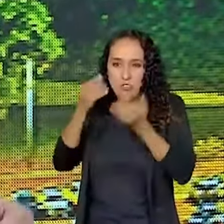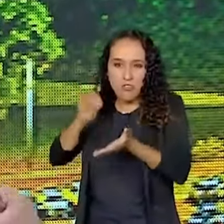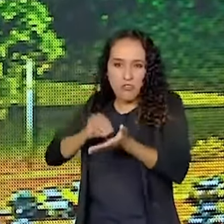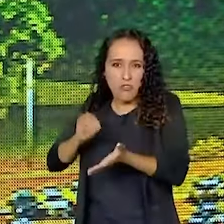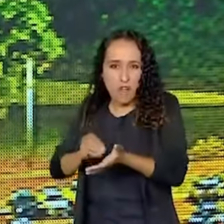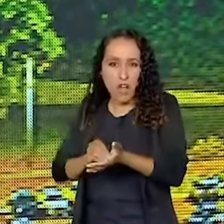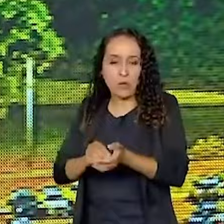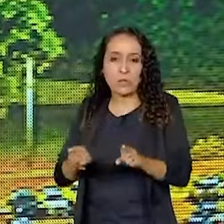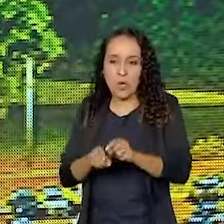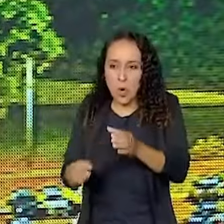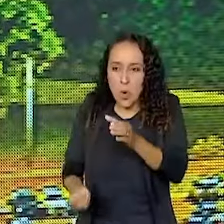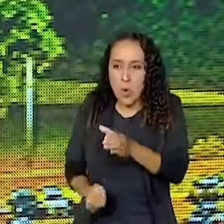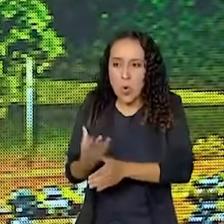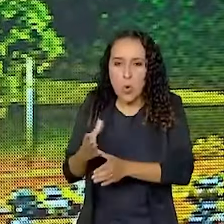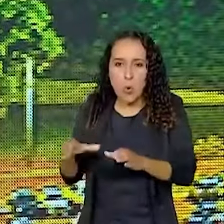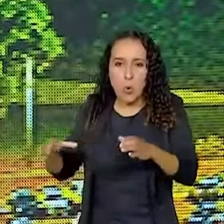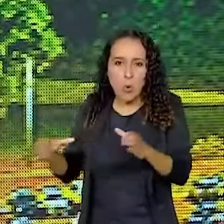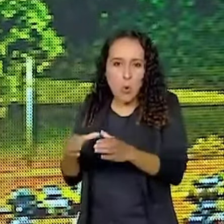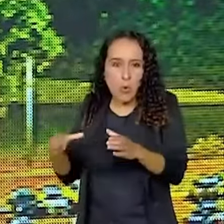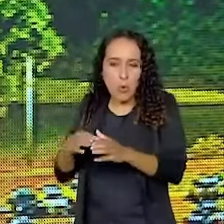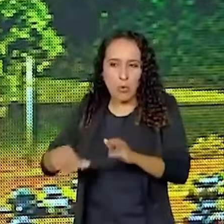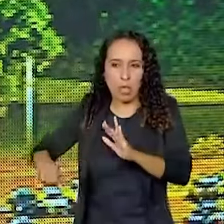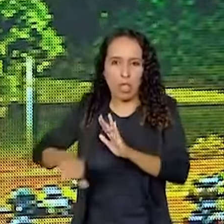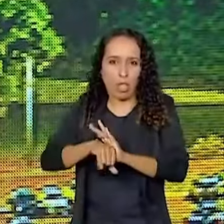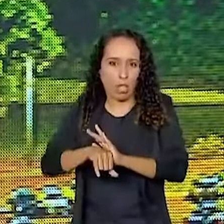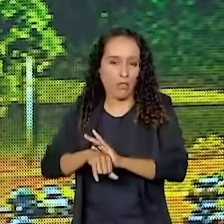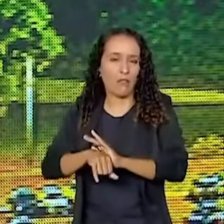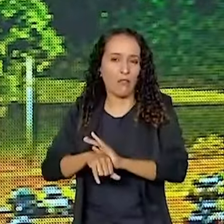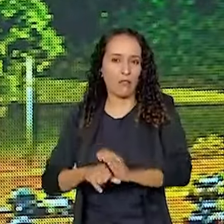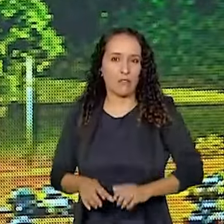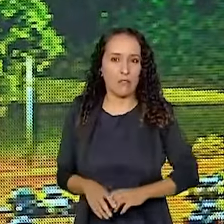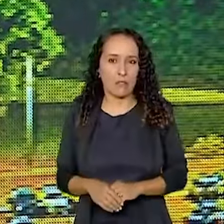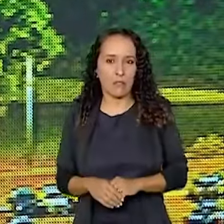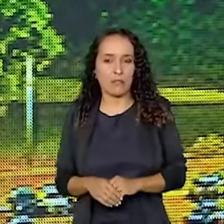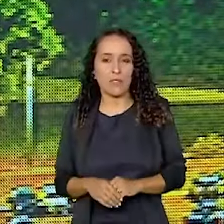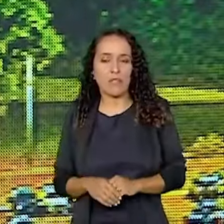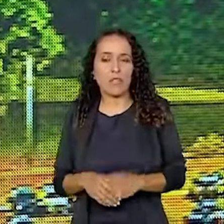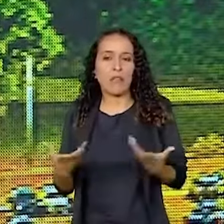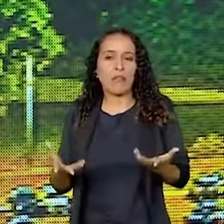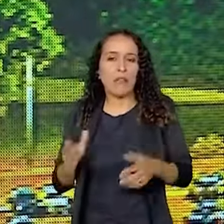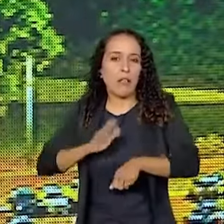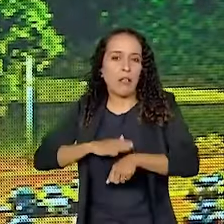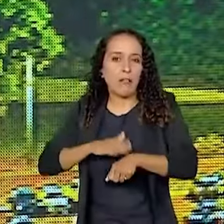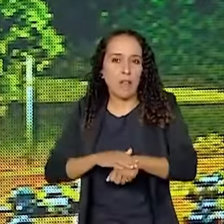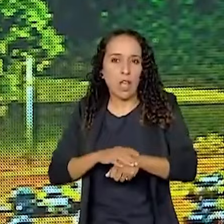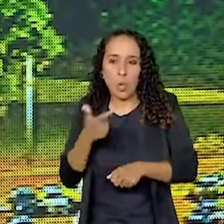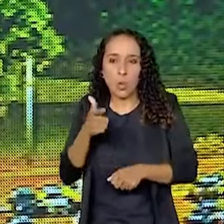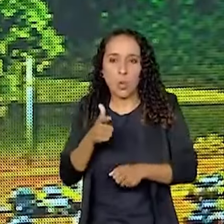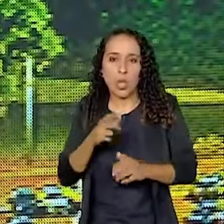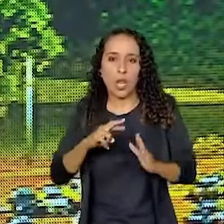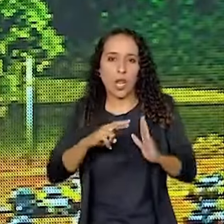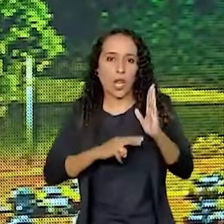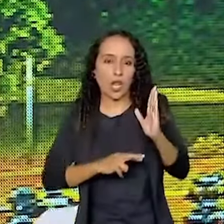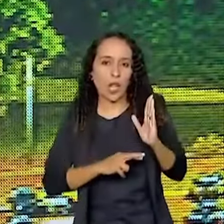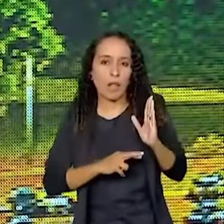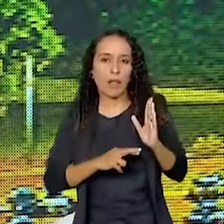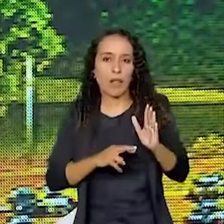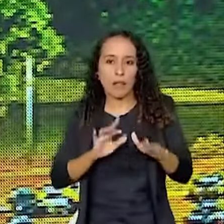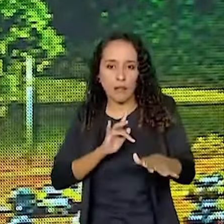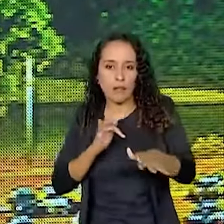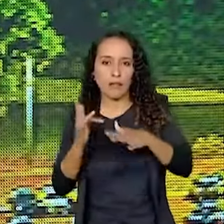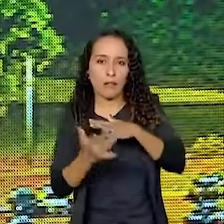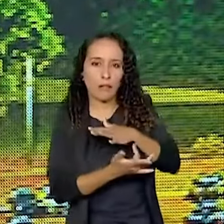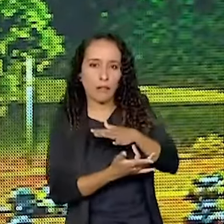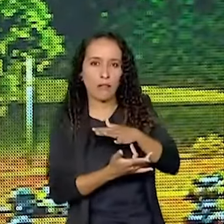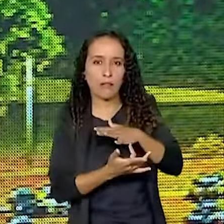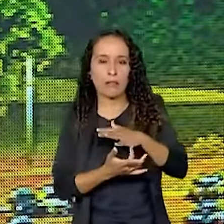de milícias digitais que vem atuando sem restrições nas redes sociais,